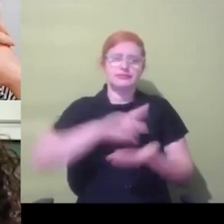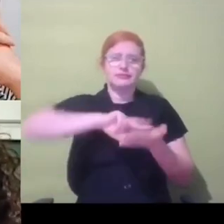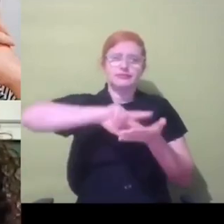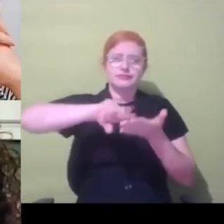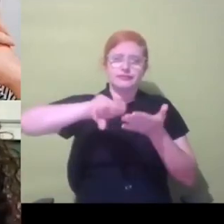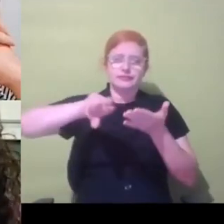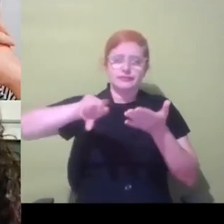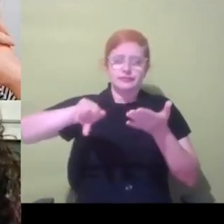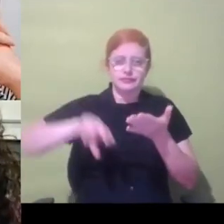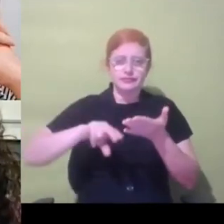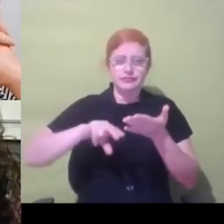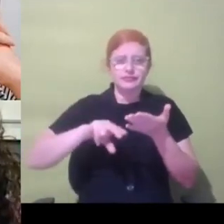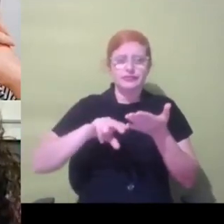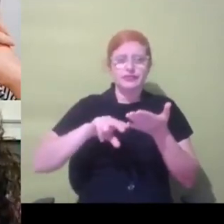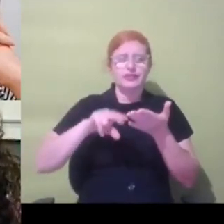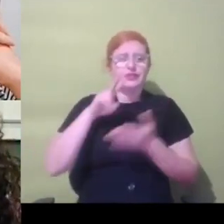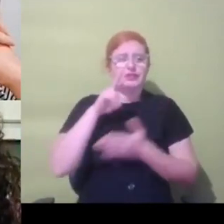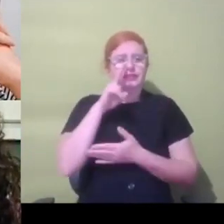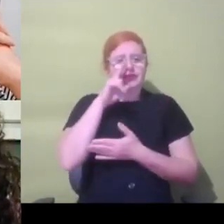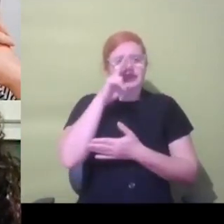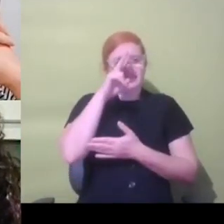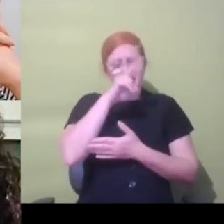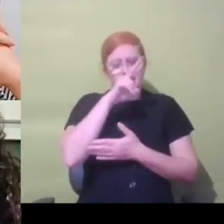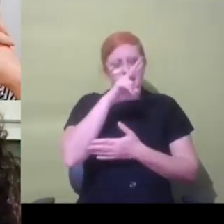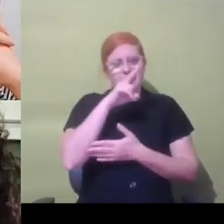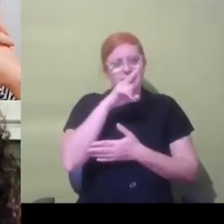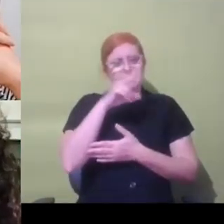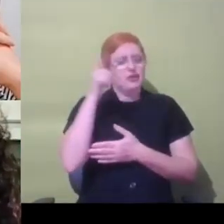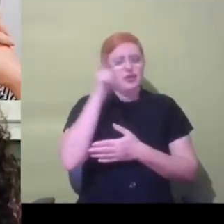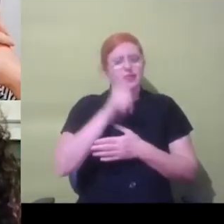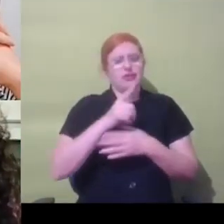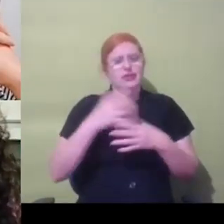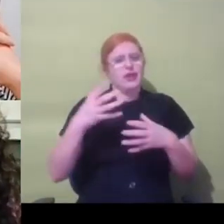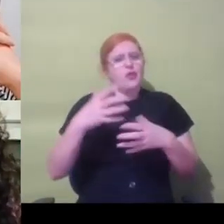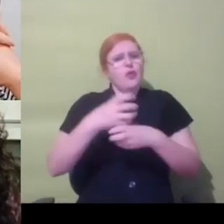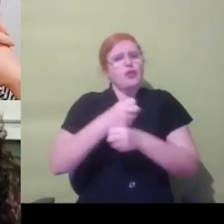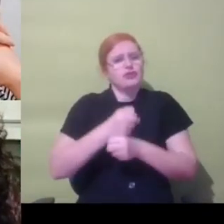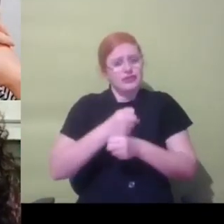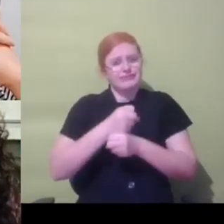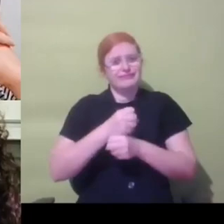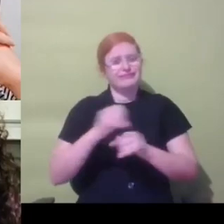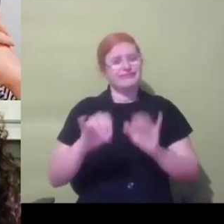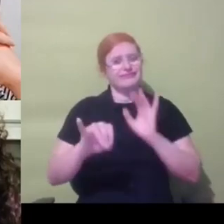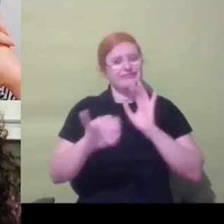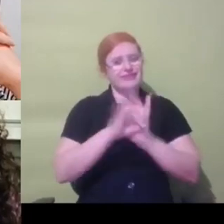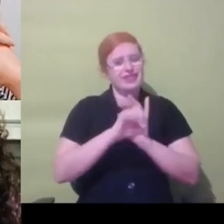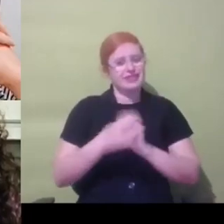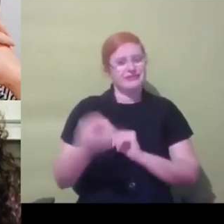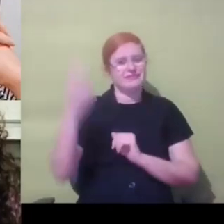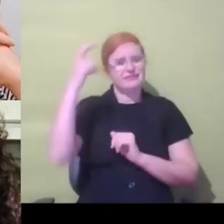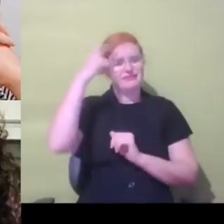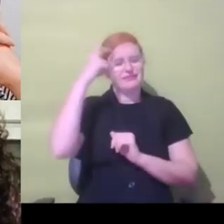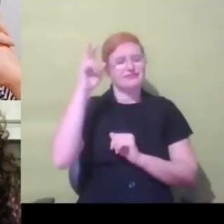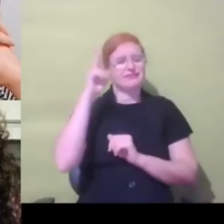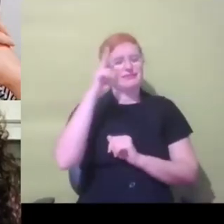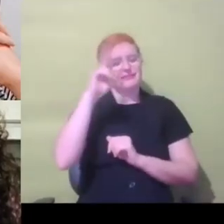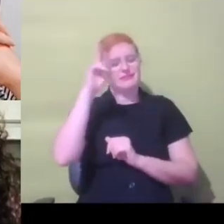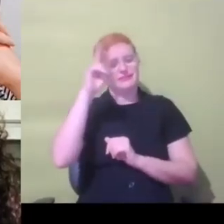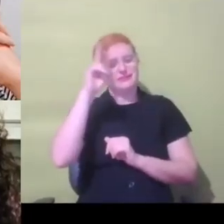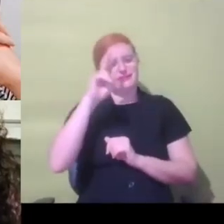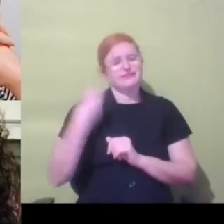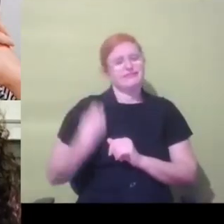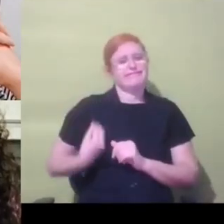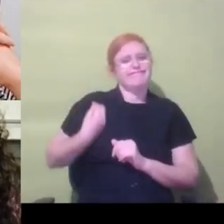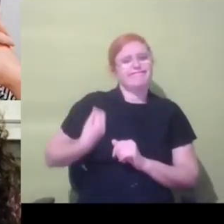Plural na sua magnitude, inumerável na sua quantidade, identidades, culturas,